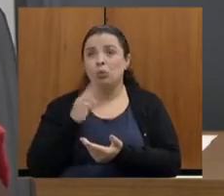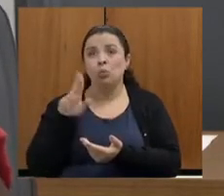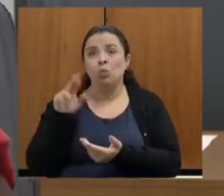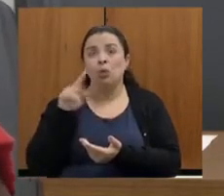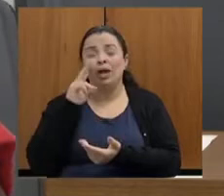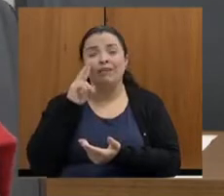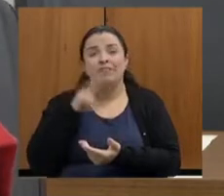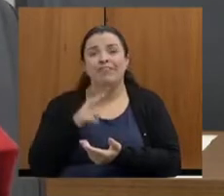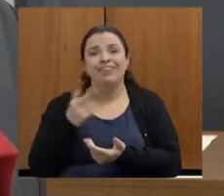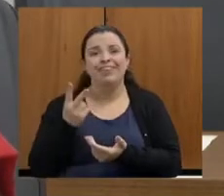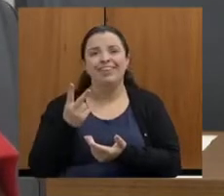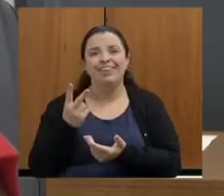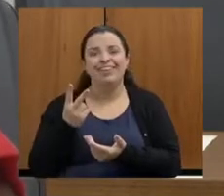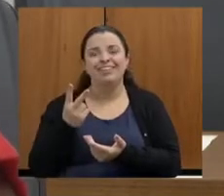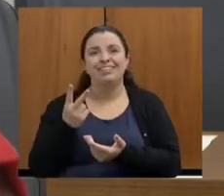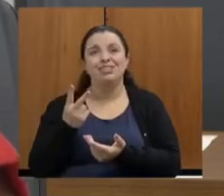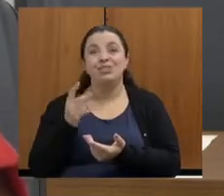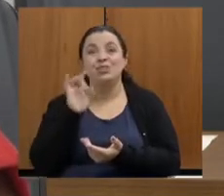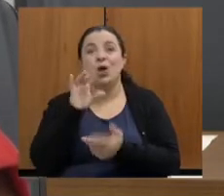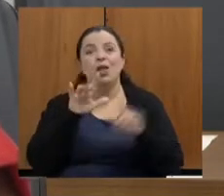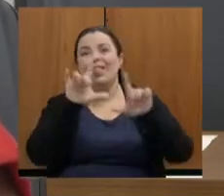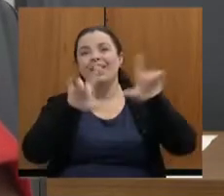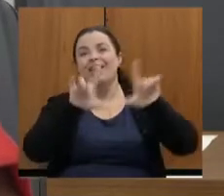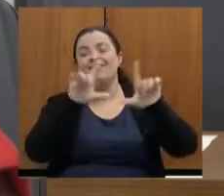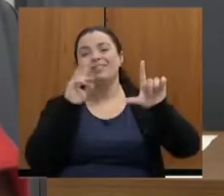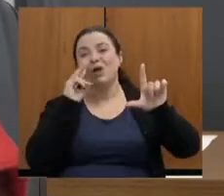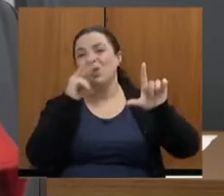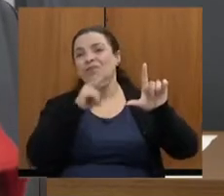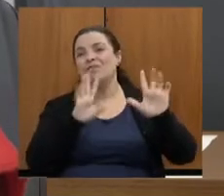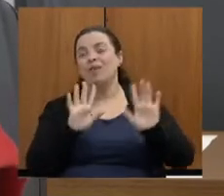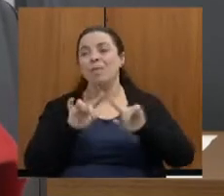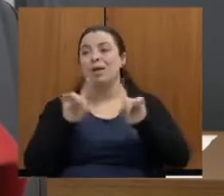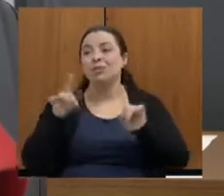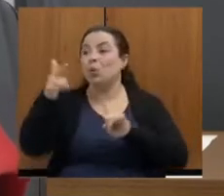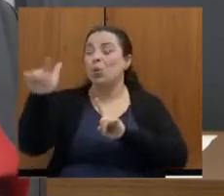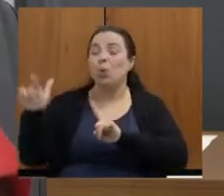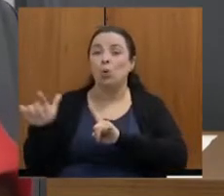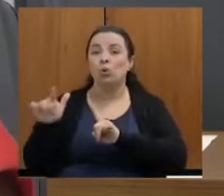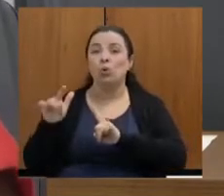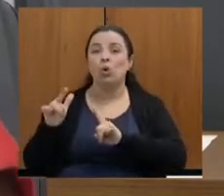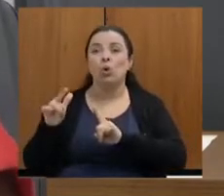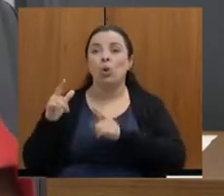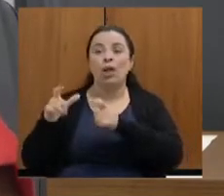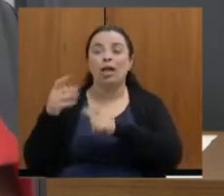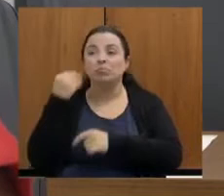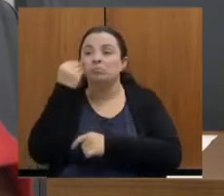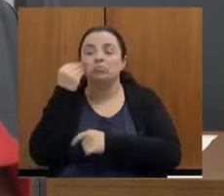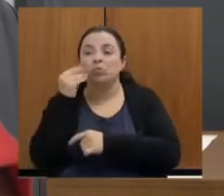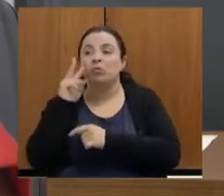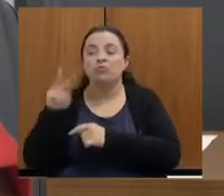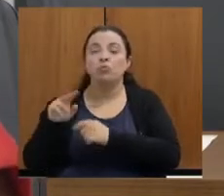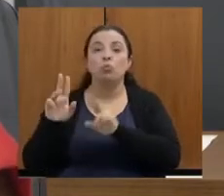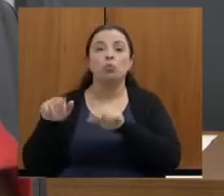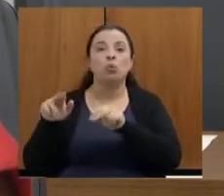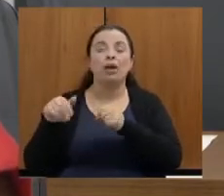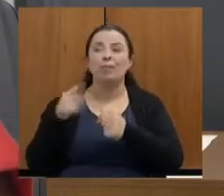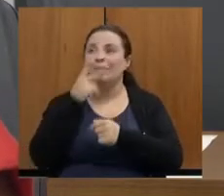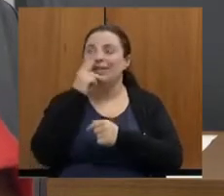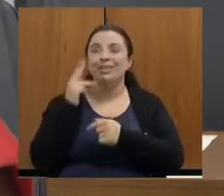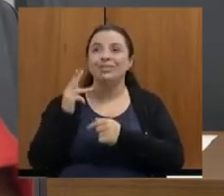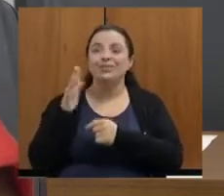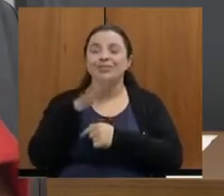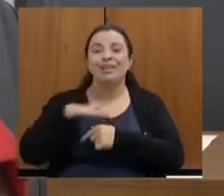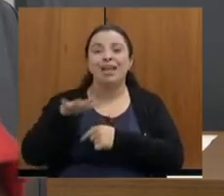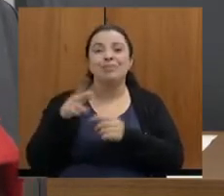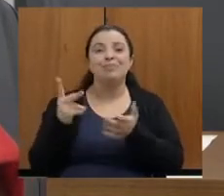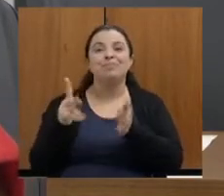TVs né fora das Telas dos filmes O cenário de guerra que se estabelecendo nossa cidade